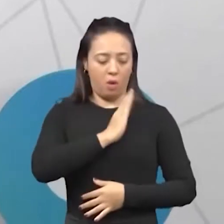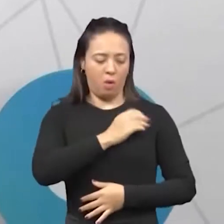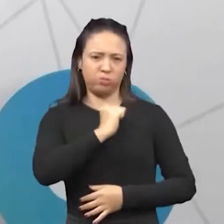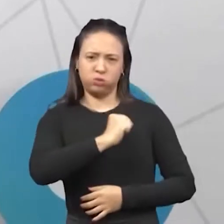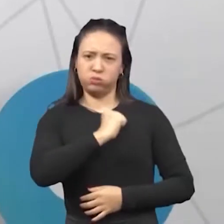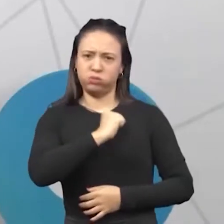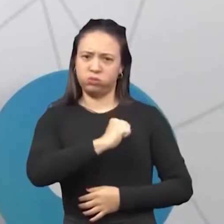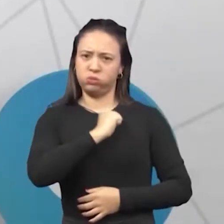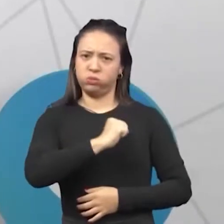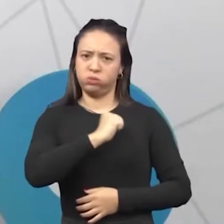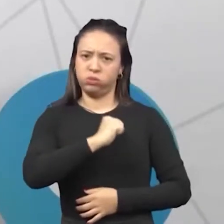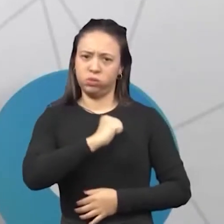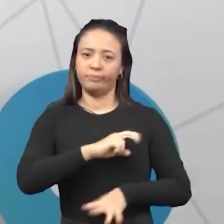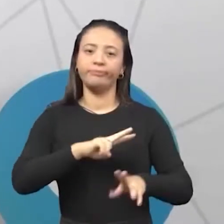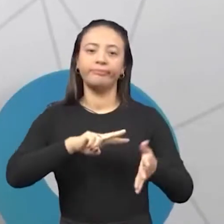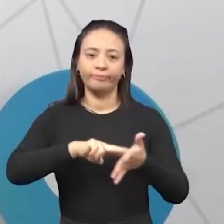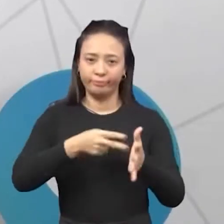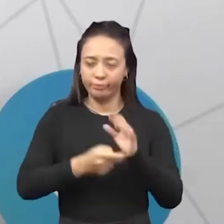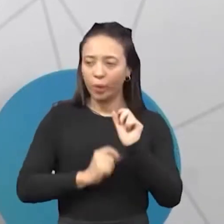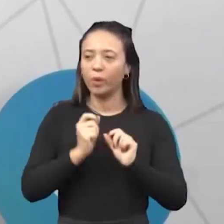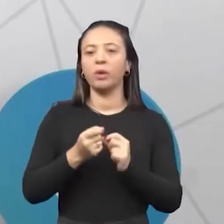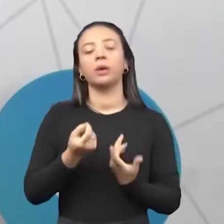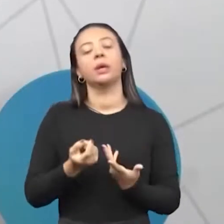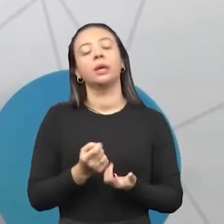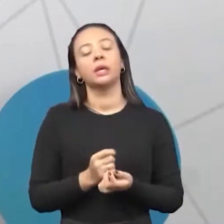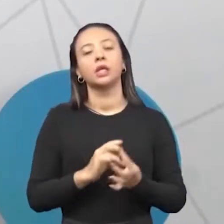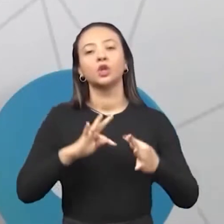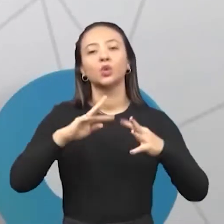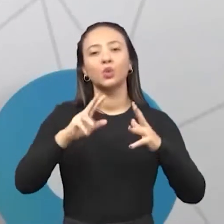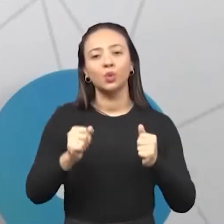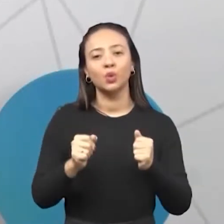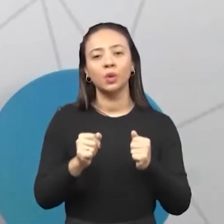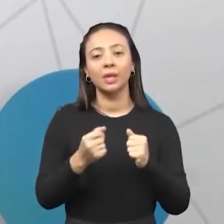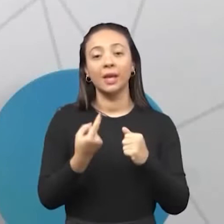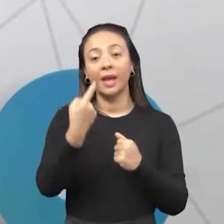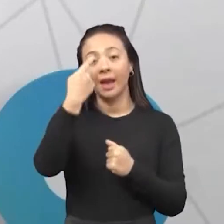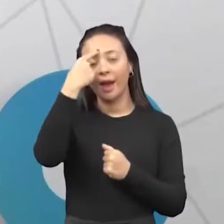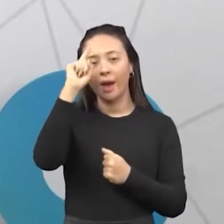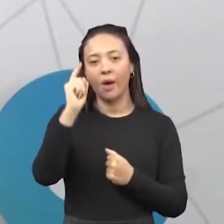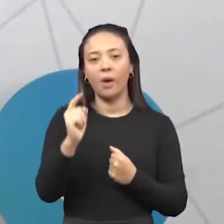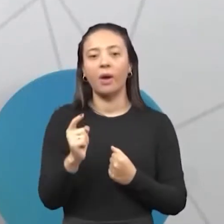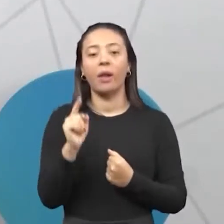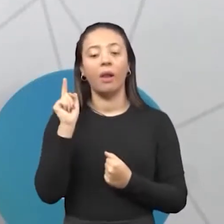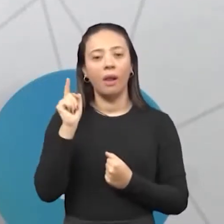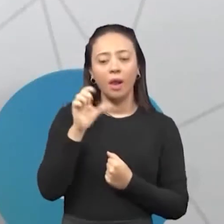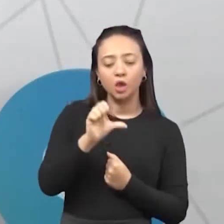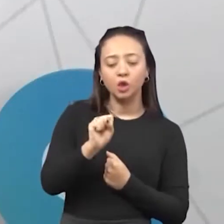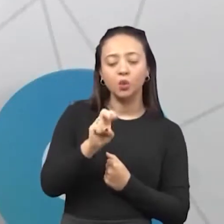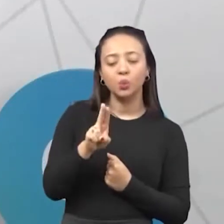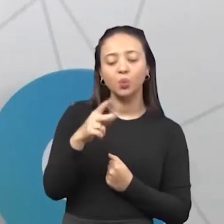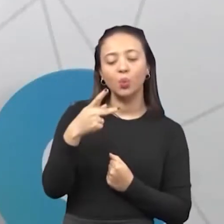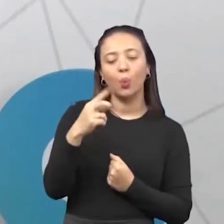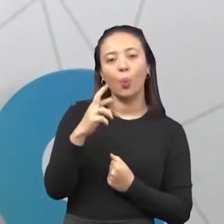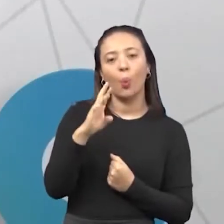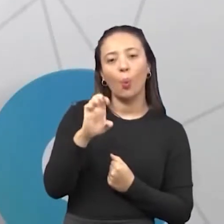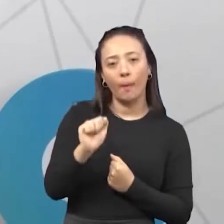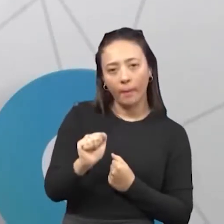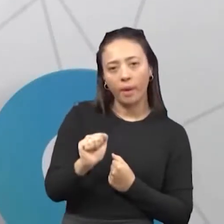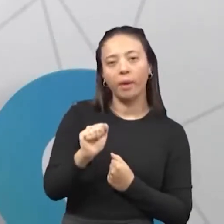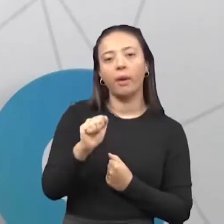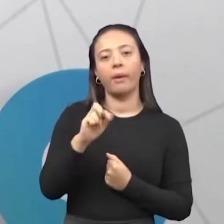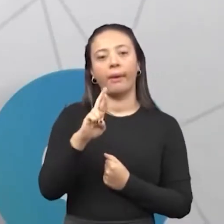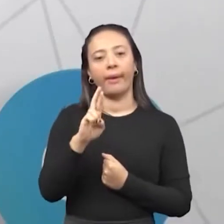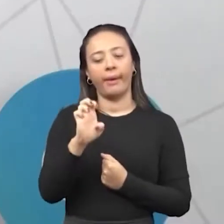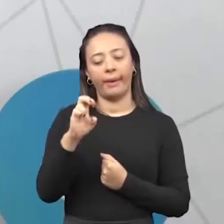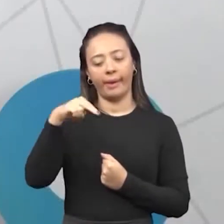acontece porque hormônios que foram produzidos lá nas suprarrenais, elas vão ser transportados até o coração e